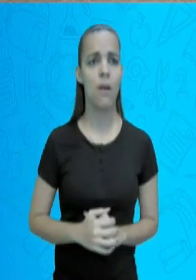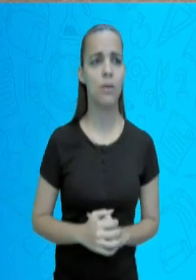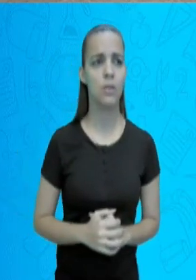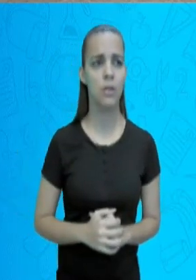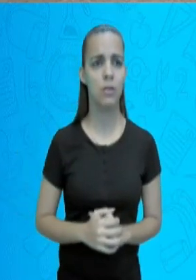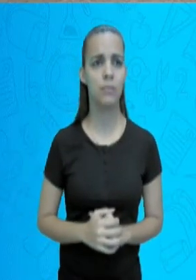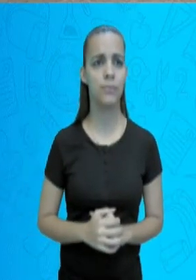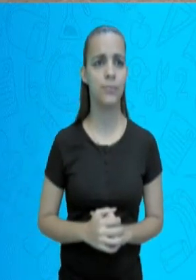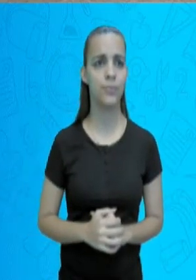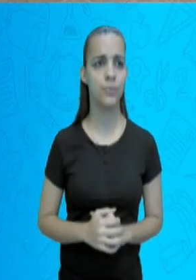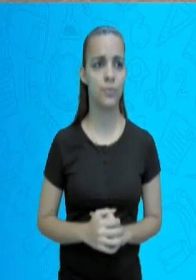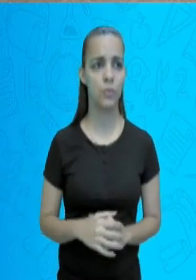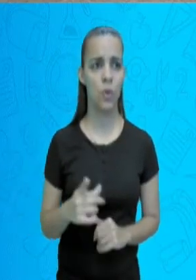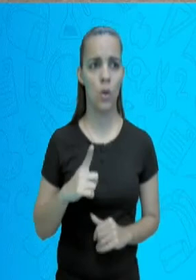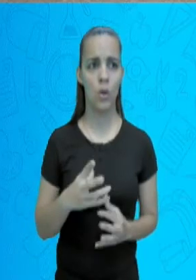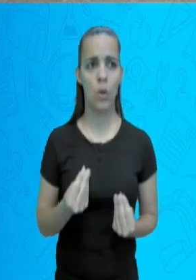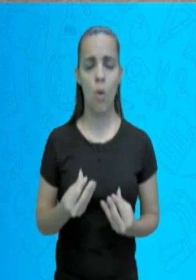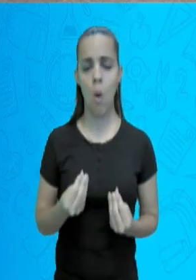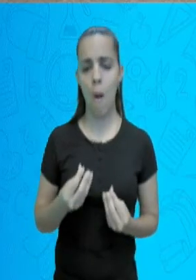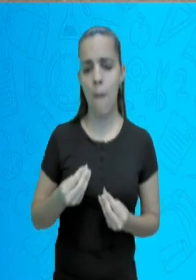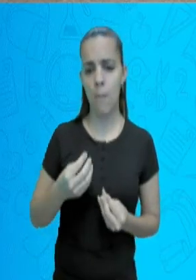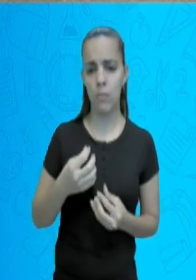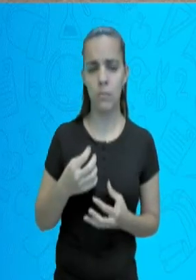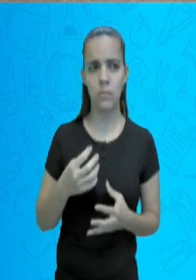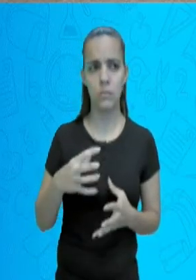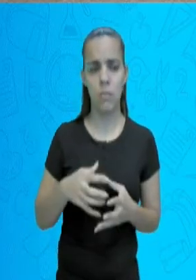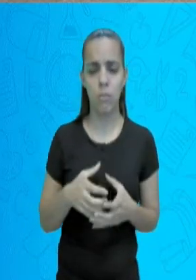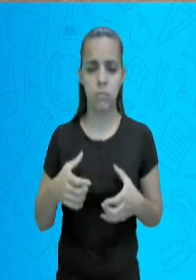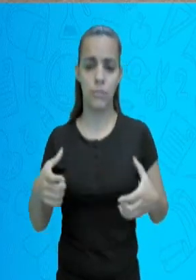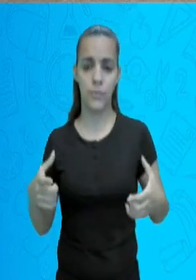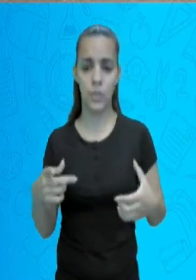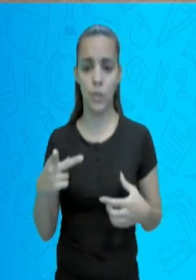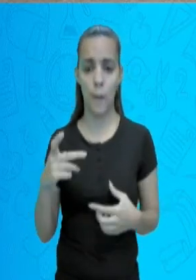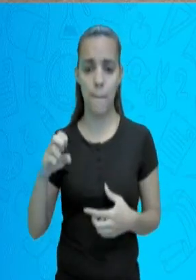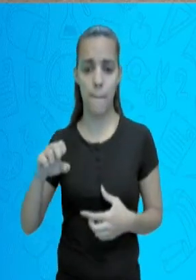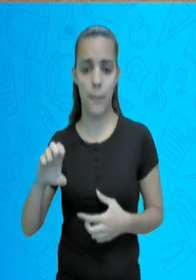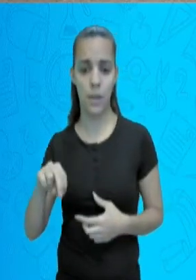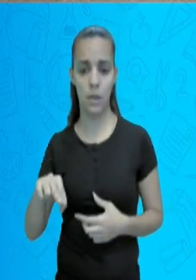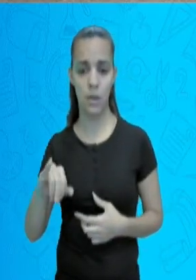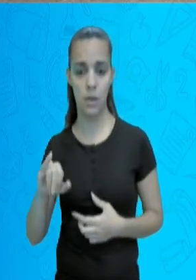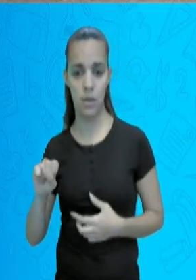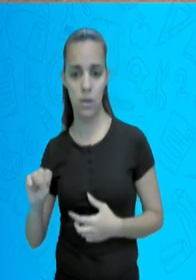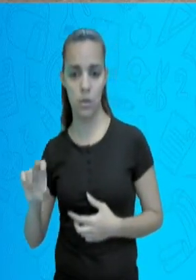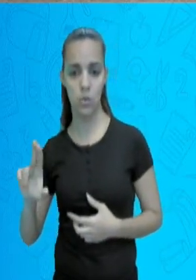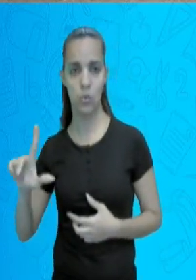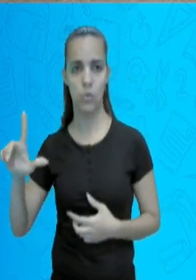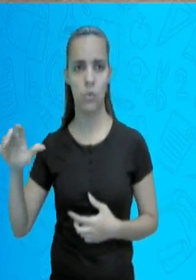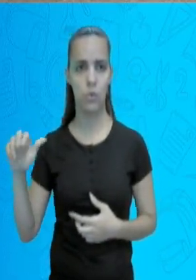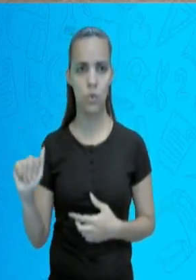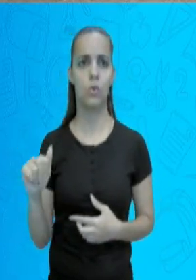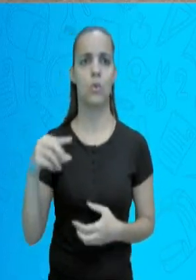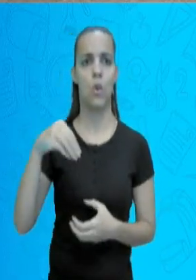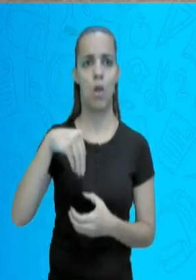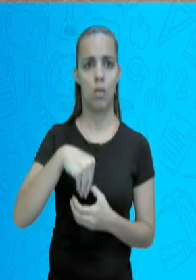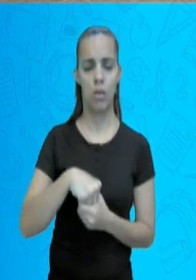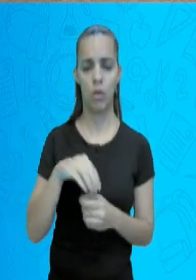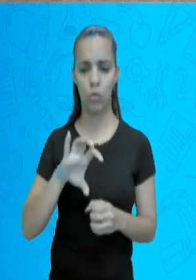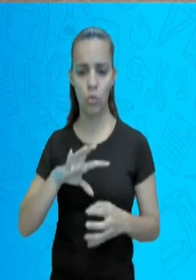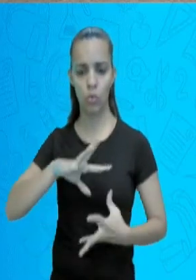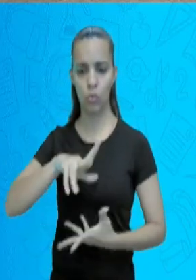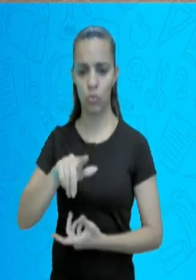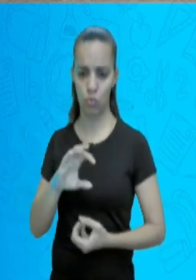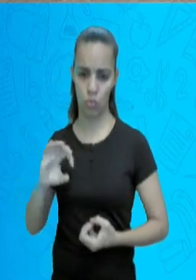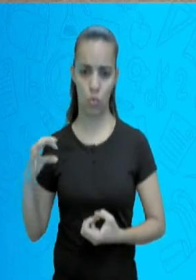sendo considerada, como eu disse, por muitos, uma península da Ásia. Essa massa